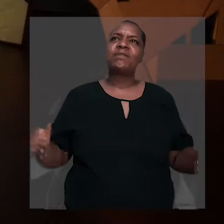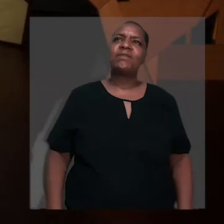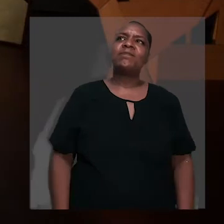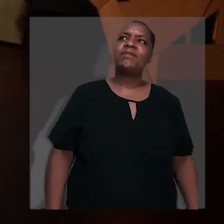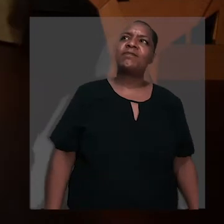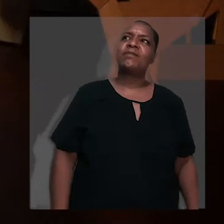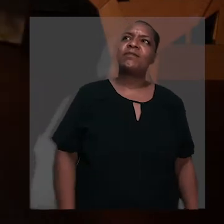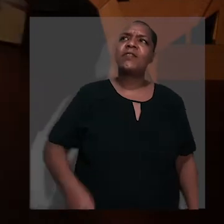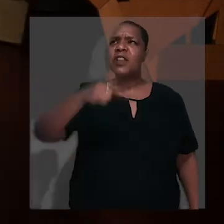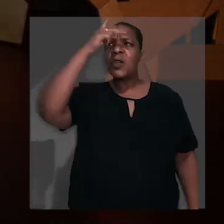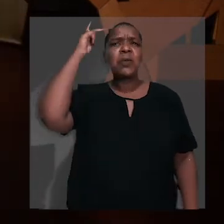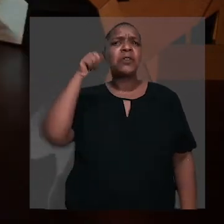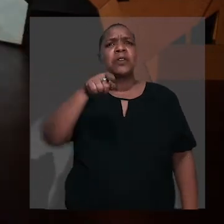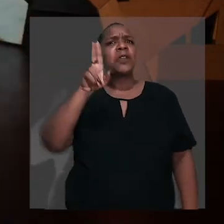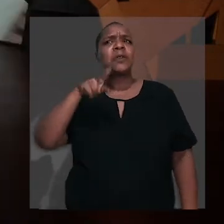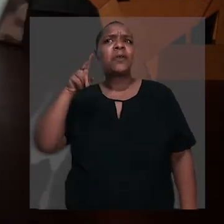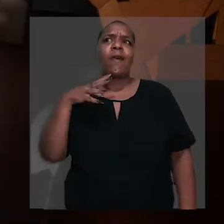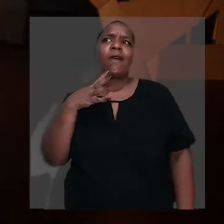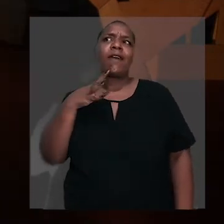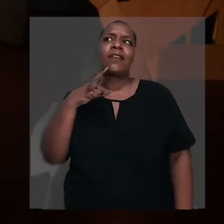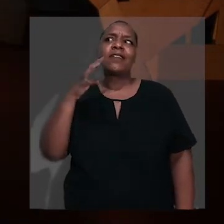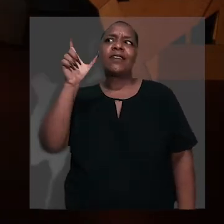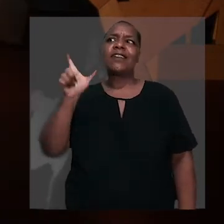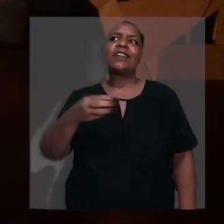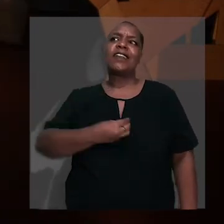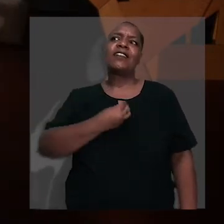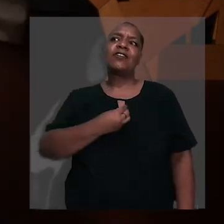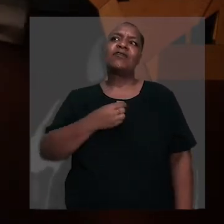sei lá, aquela pessoa que você nunca conheceu na vida. Não...